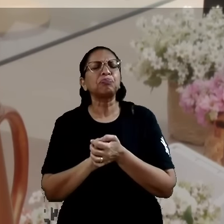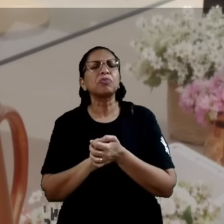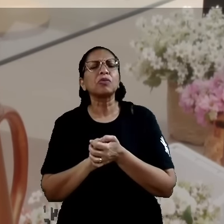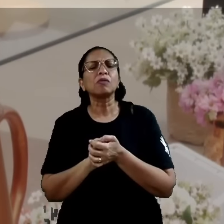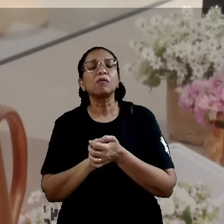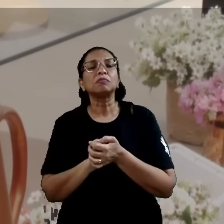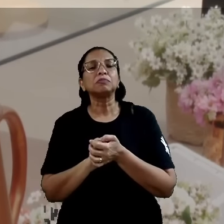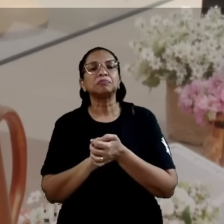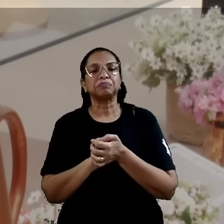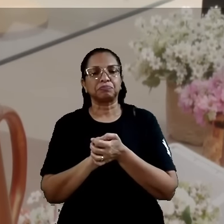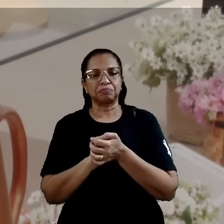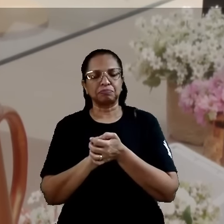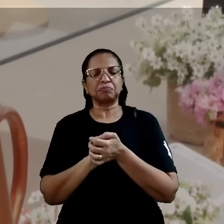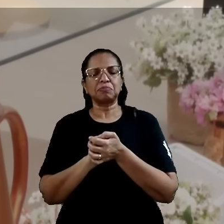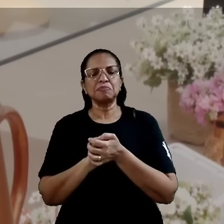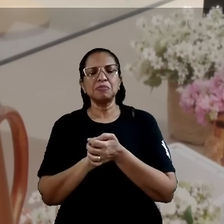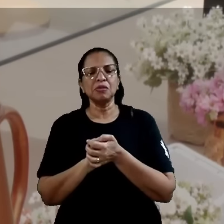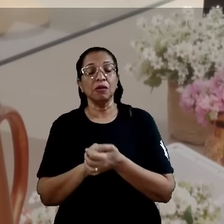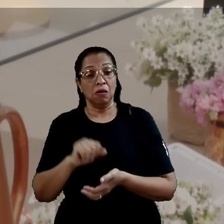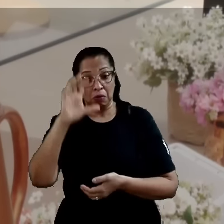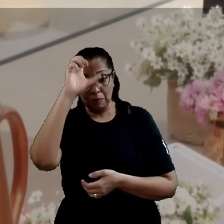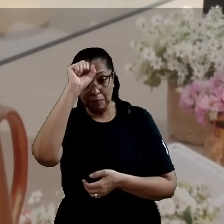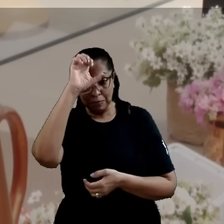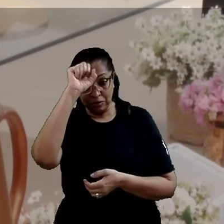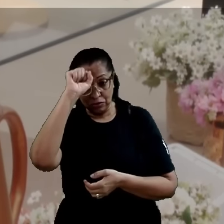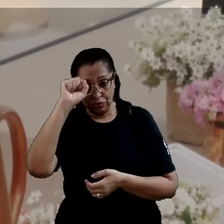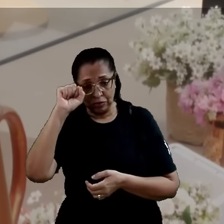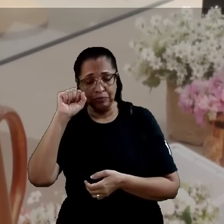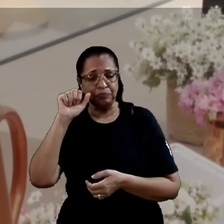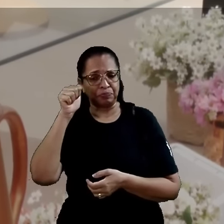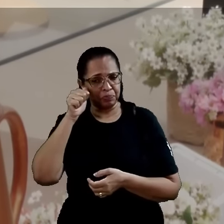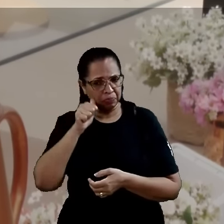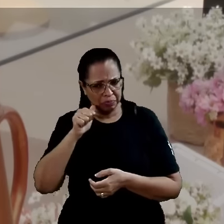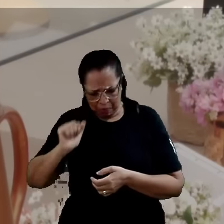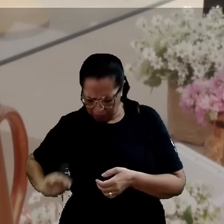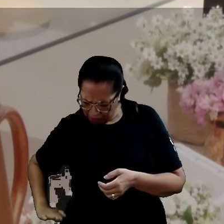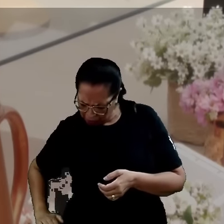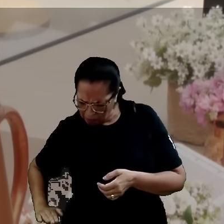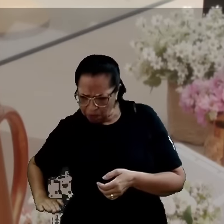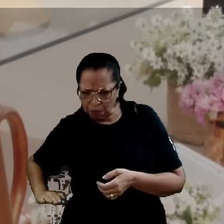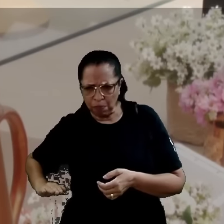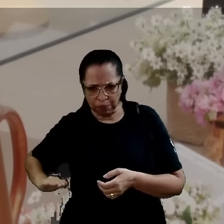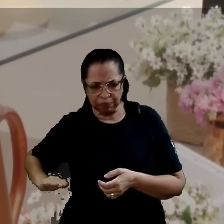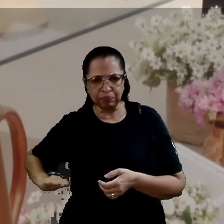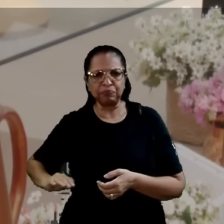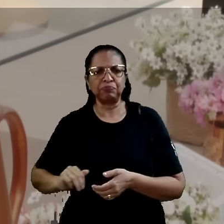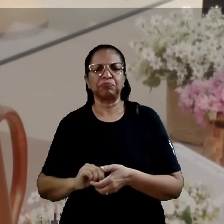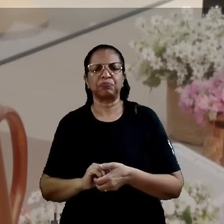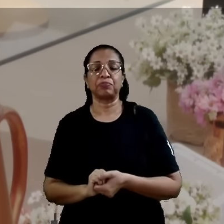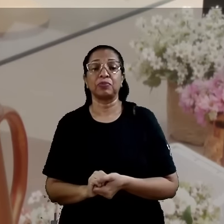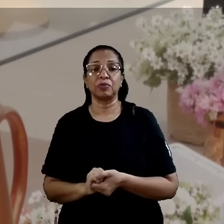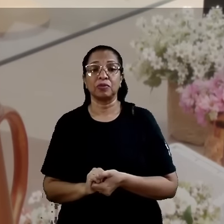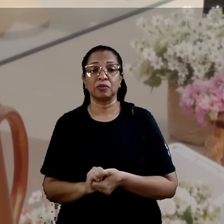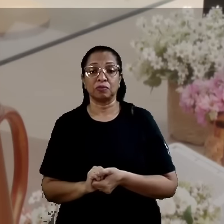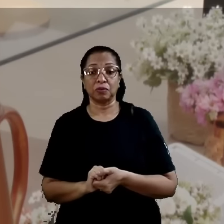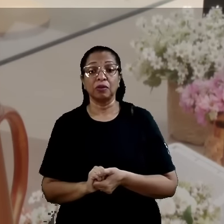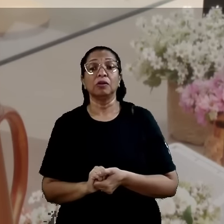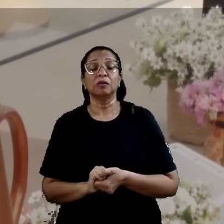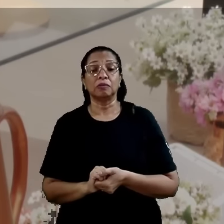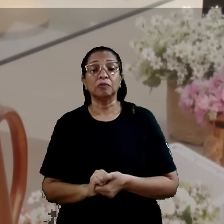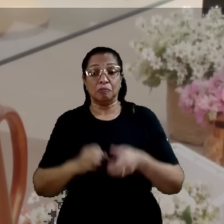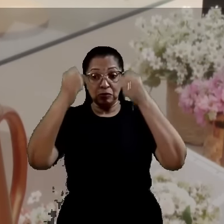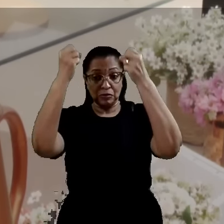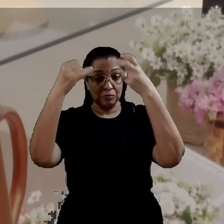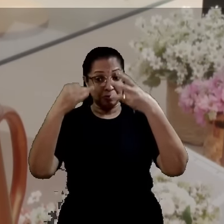proporcionar isto também a minha casa então vou falar um pouco daquilo que vivo daquilo